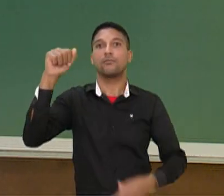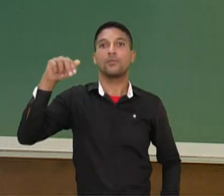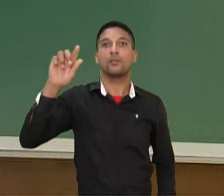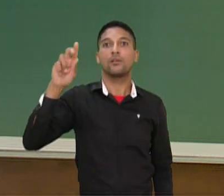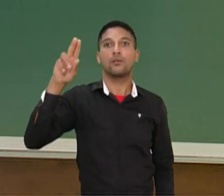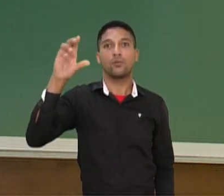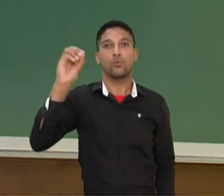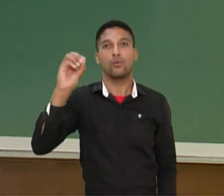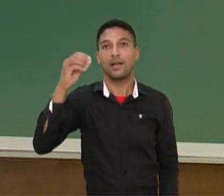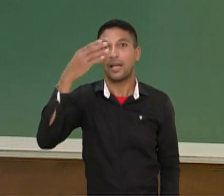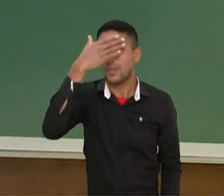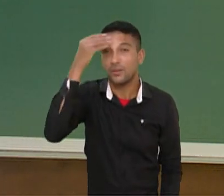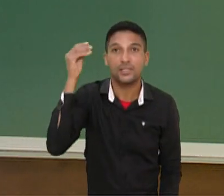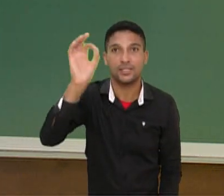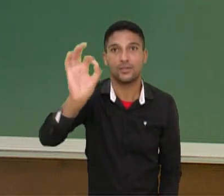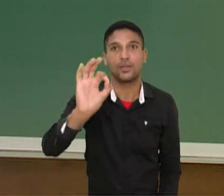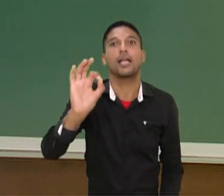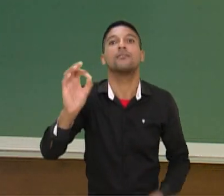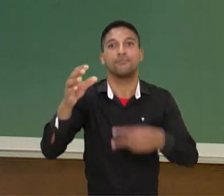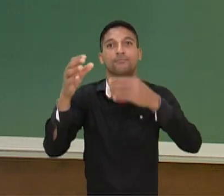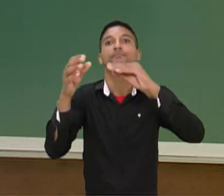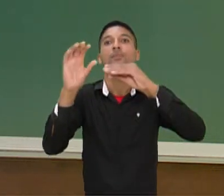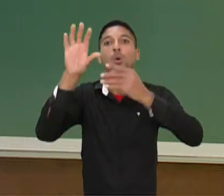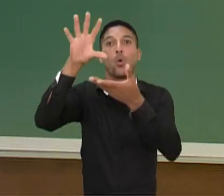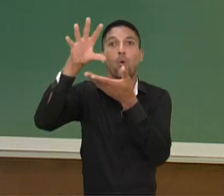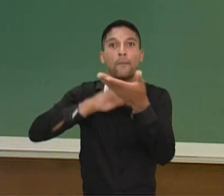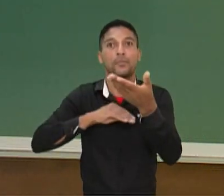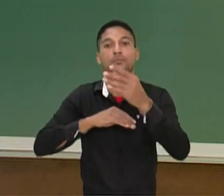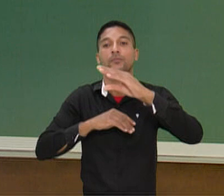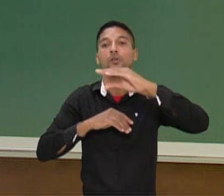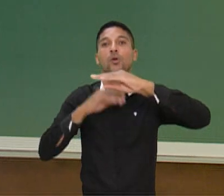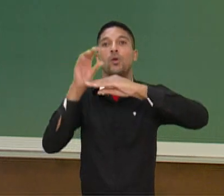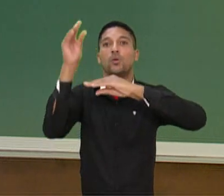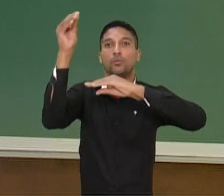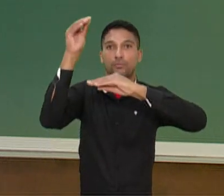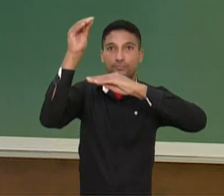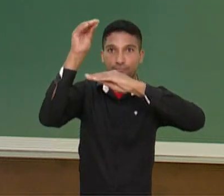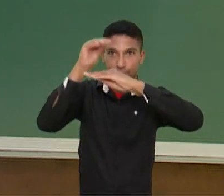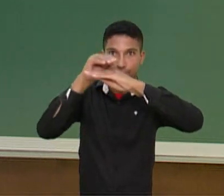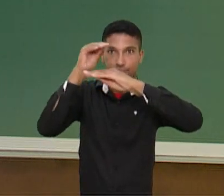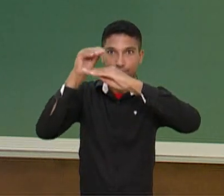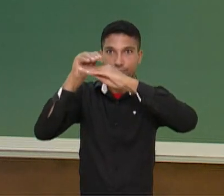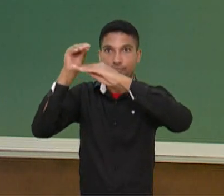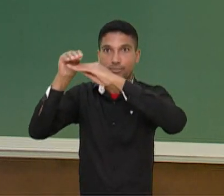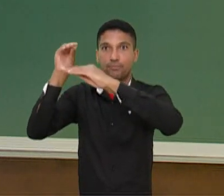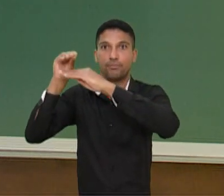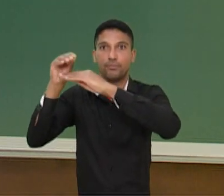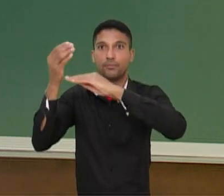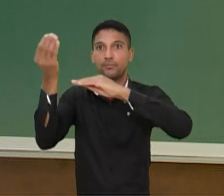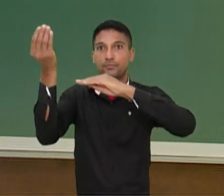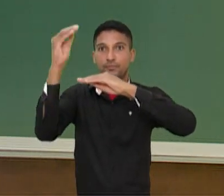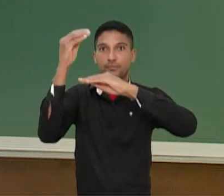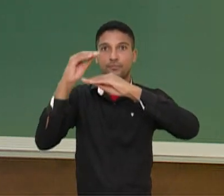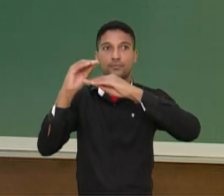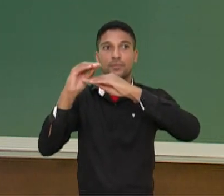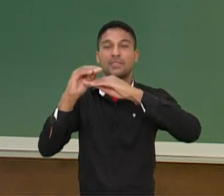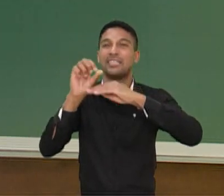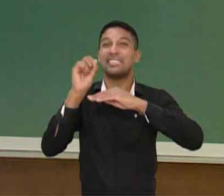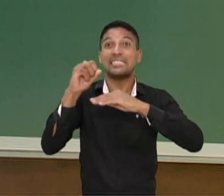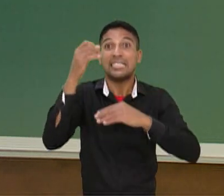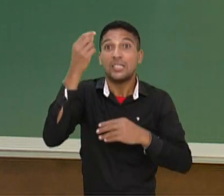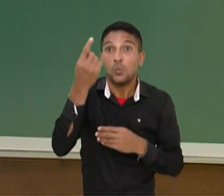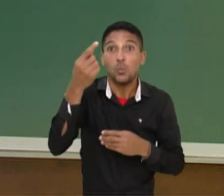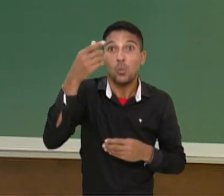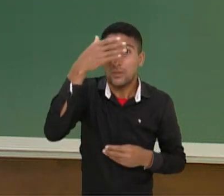Não esqueci de ninguém, tá? Porque às vezes o aluno você faz tudo certinho, mas por causa que esqueceu de somar um, dá